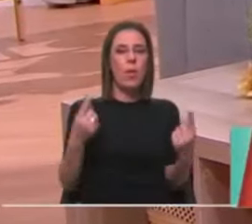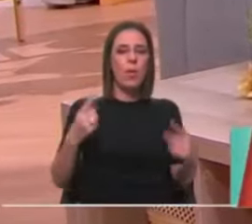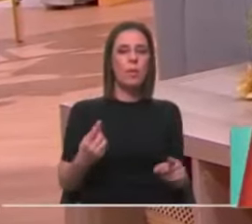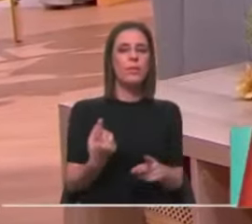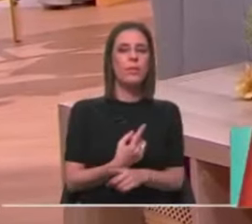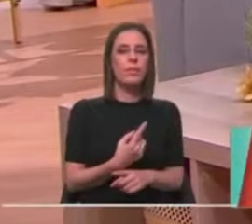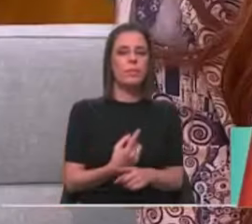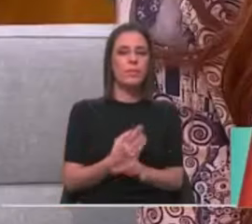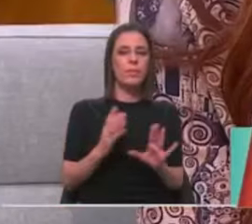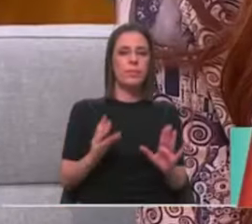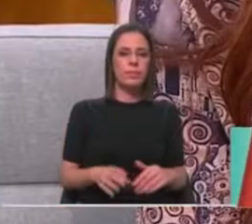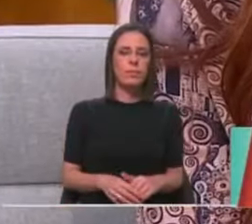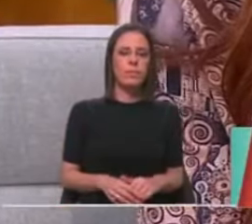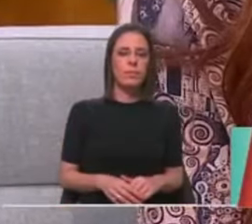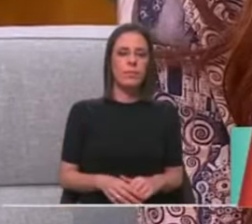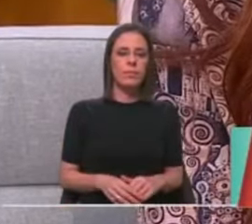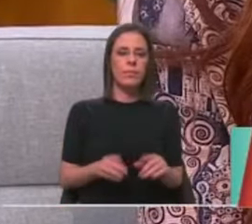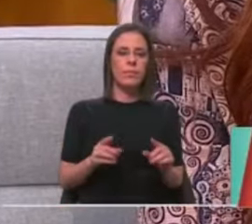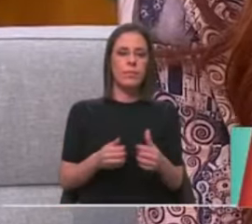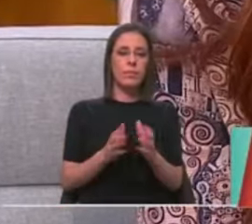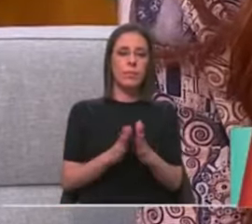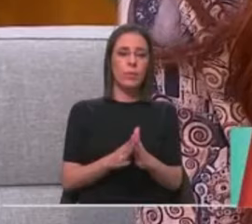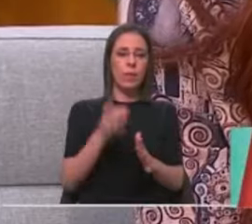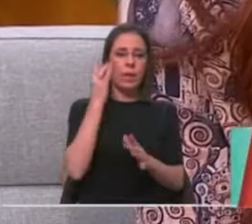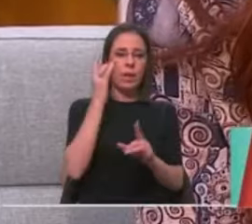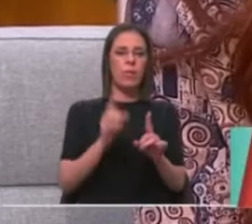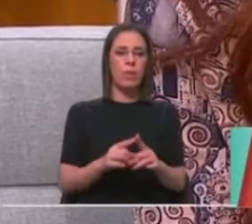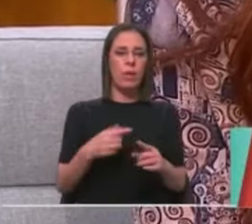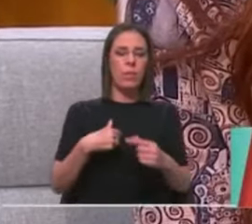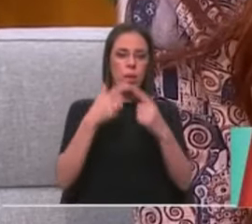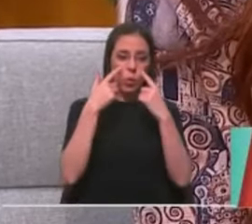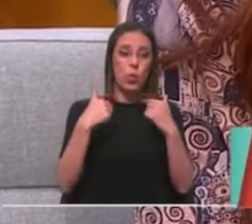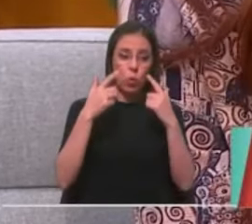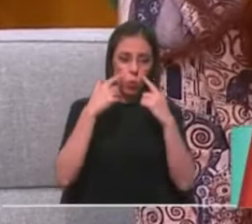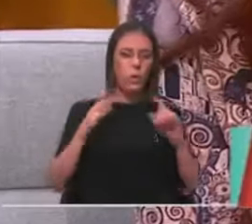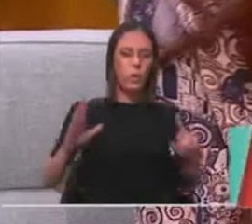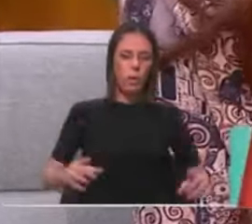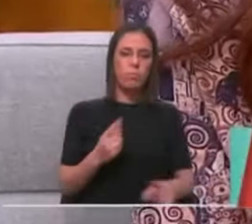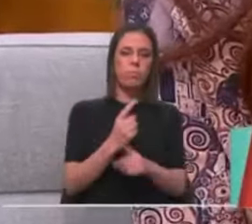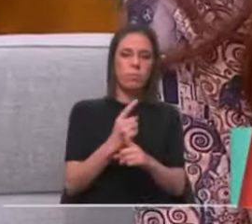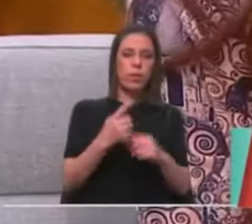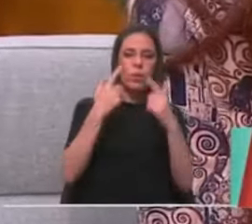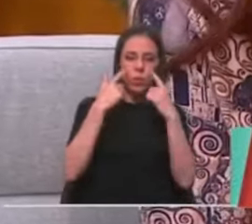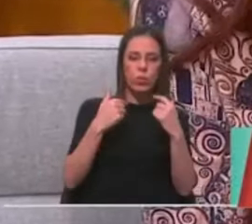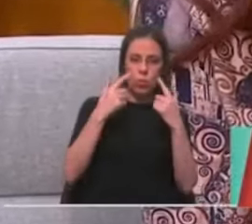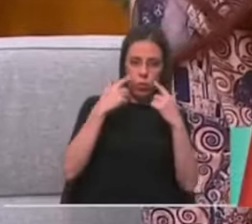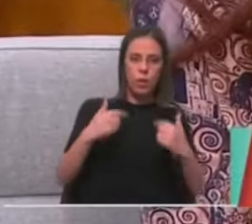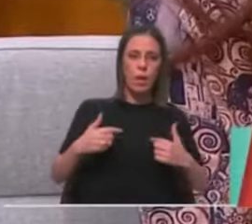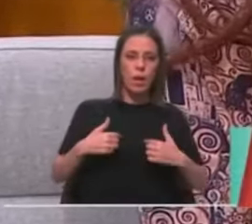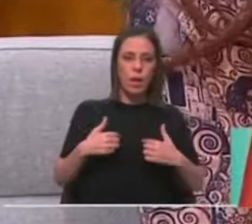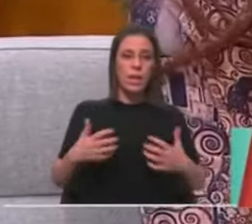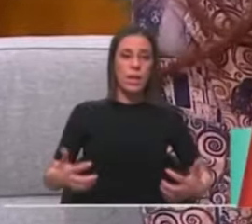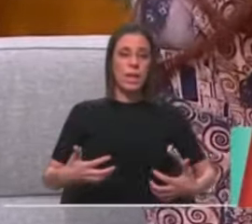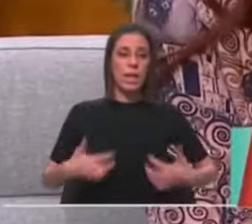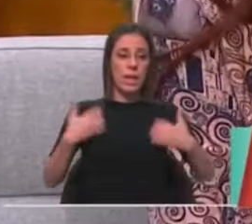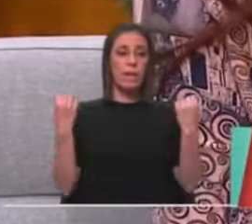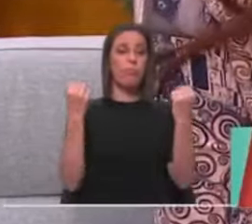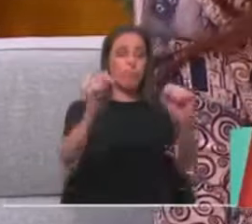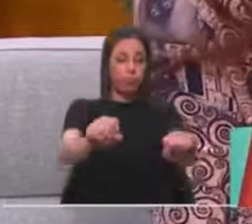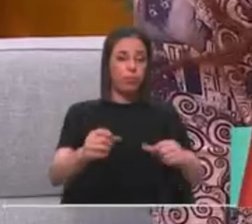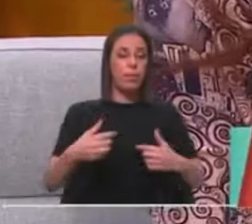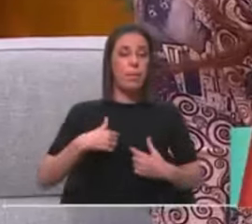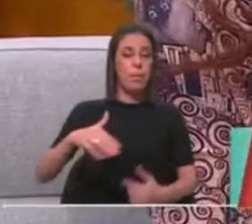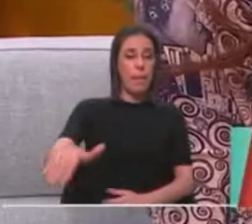momentos em que realmente era tudo menos diversão. Mas também chorei, mesmo chateada e... também chorei, também me irritei, também